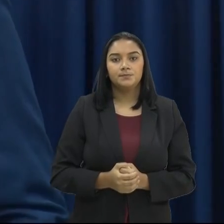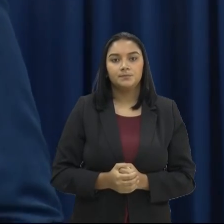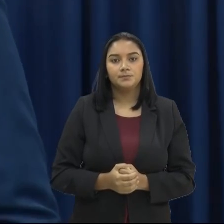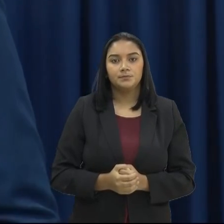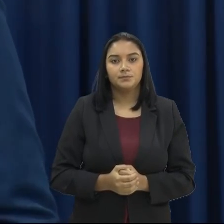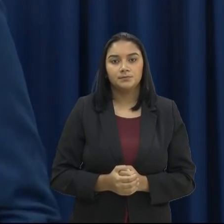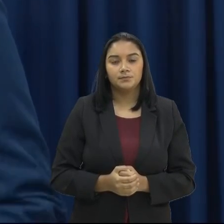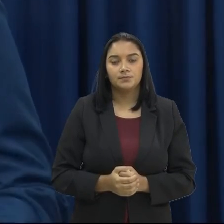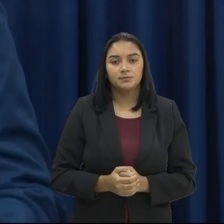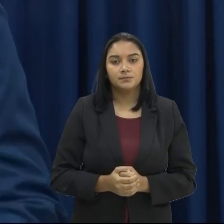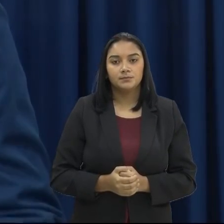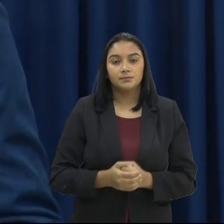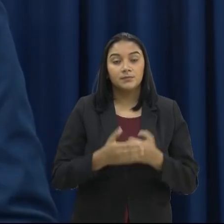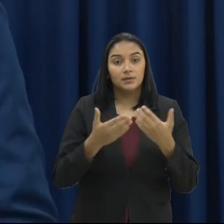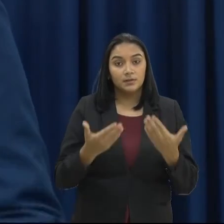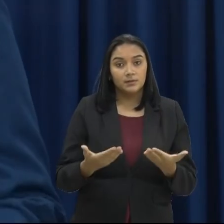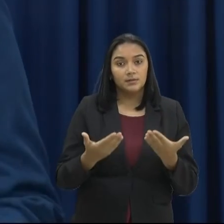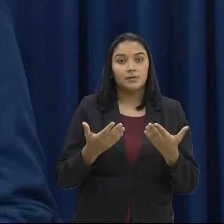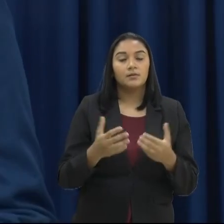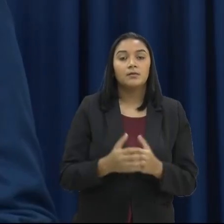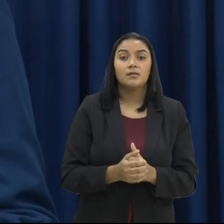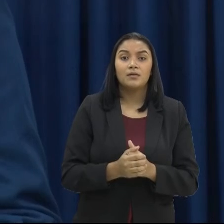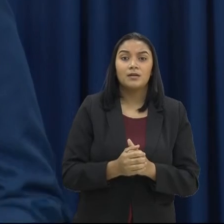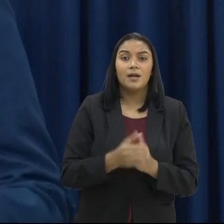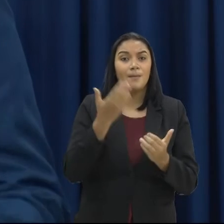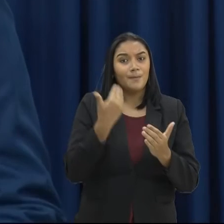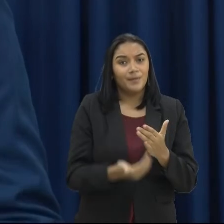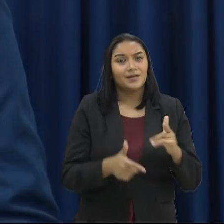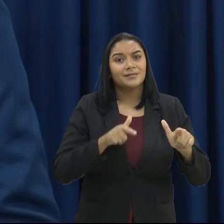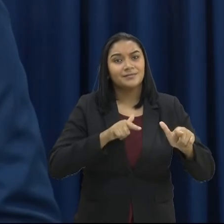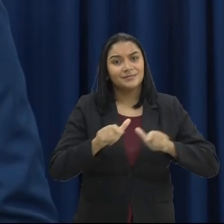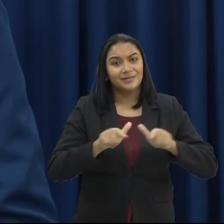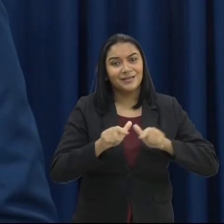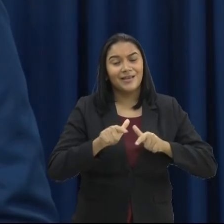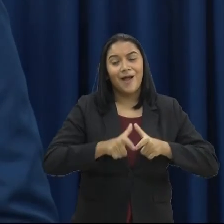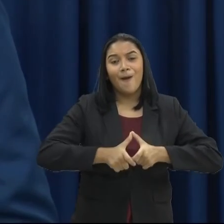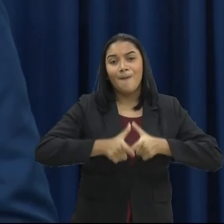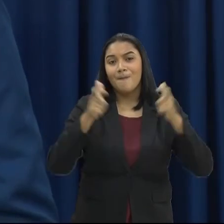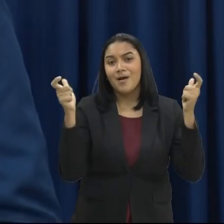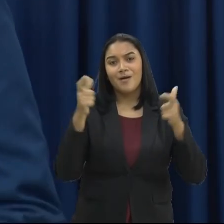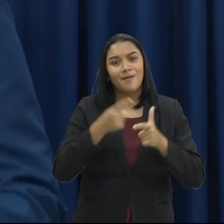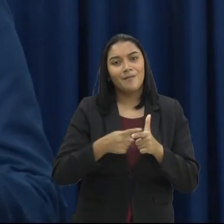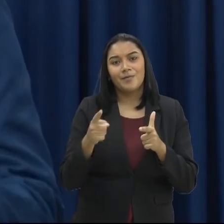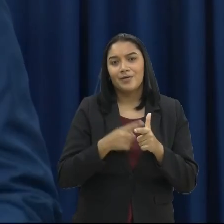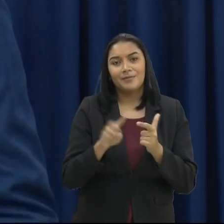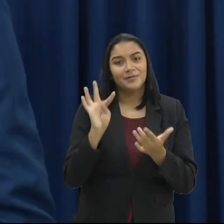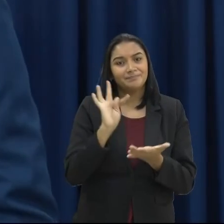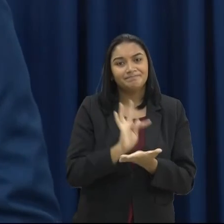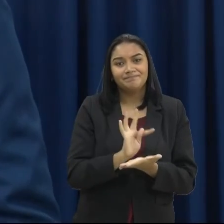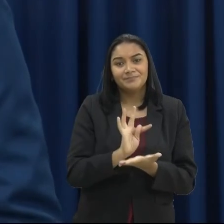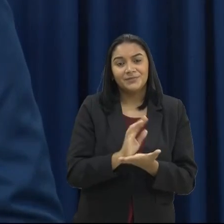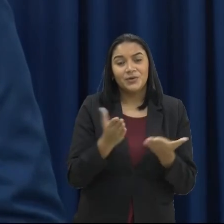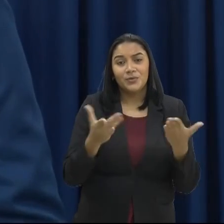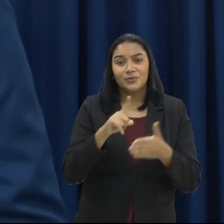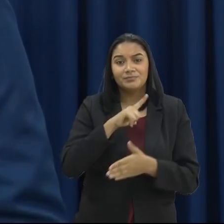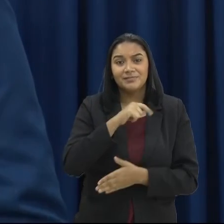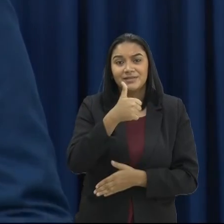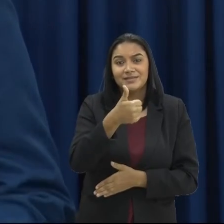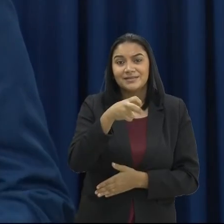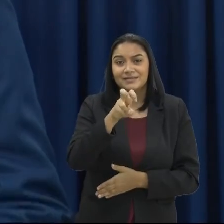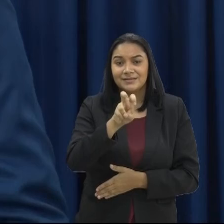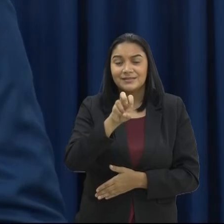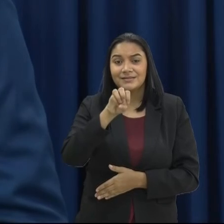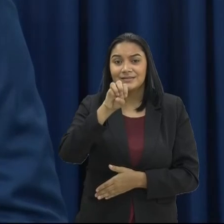senhor. Seu Francisco, o desemprego é um dos maiores problemas de Teresina. Temos hoje 135